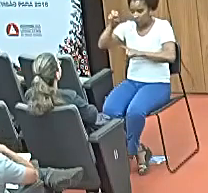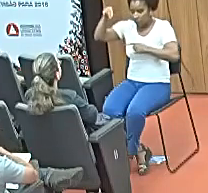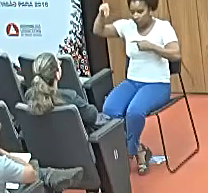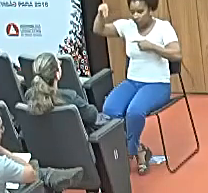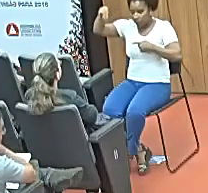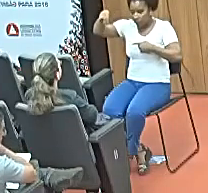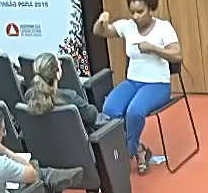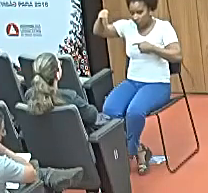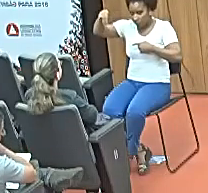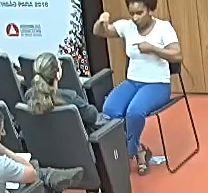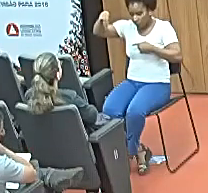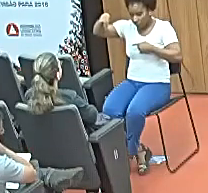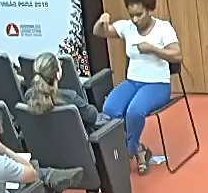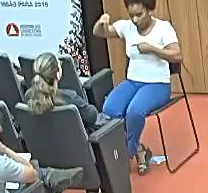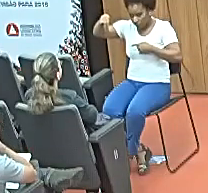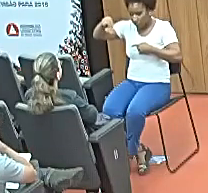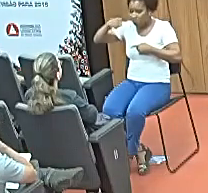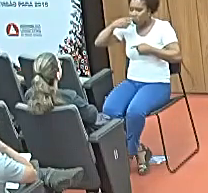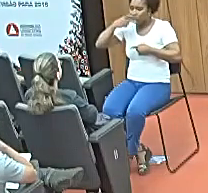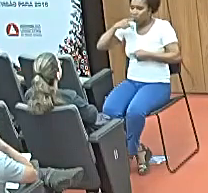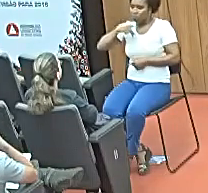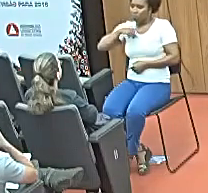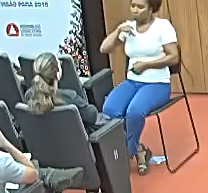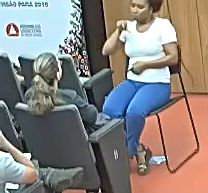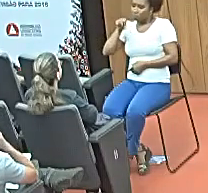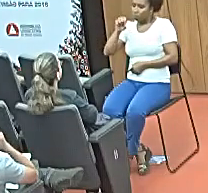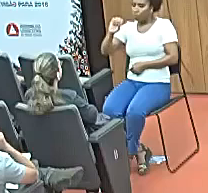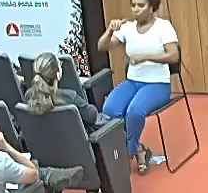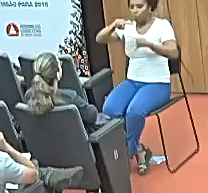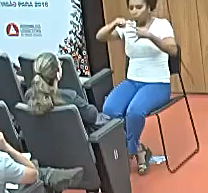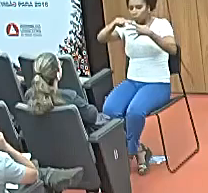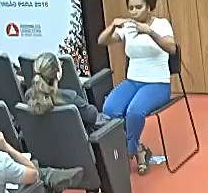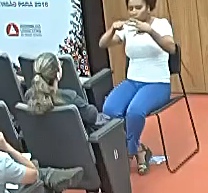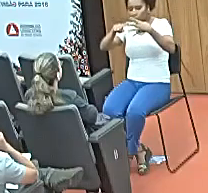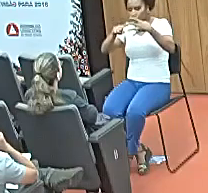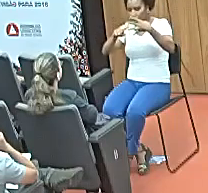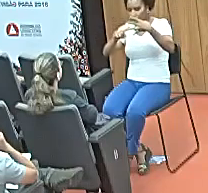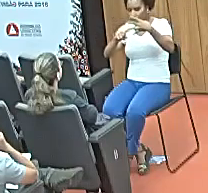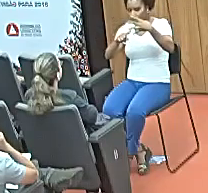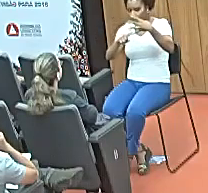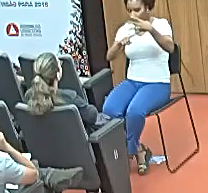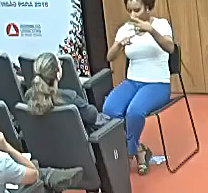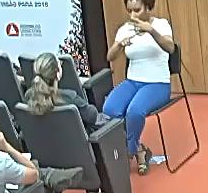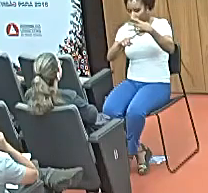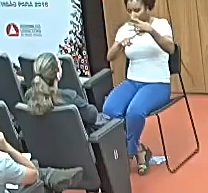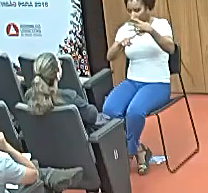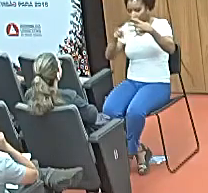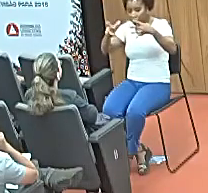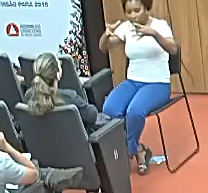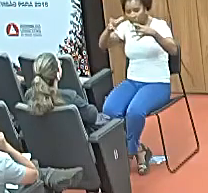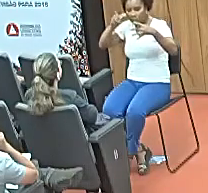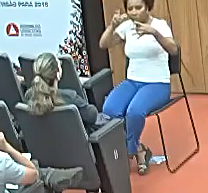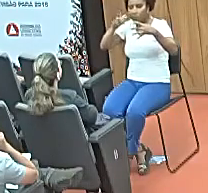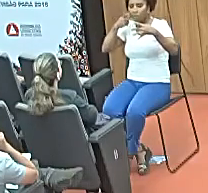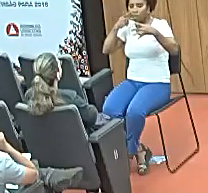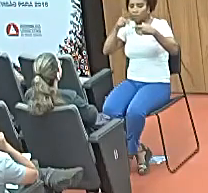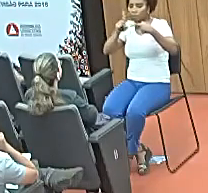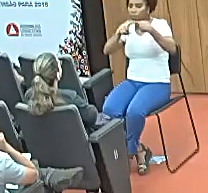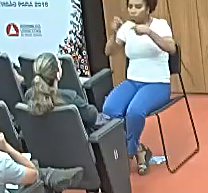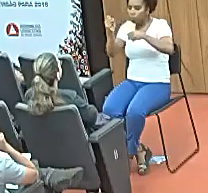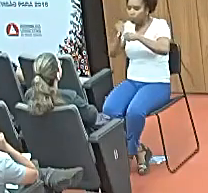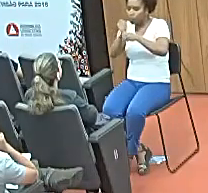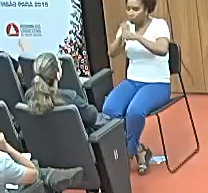quatro áreas de interesse que conformarão o sobre os subgrupos controle social casa lá